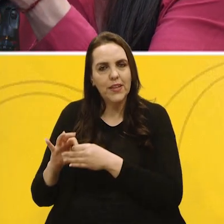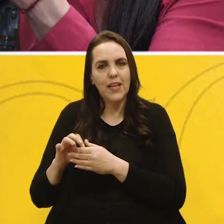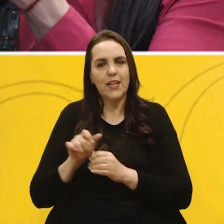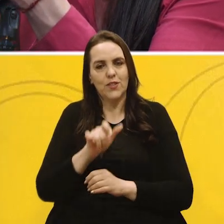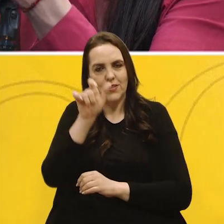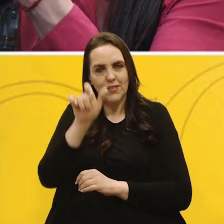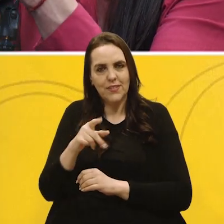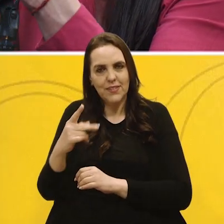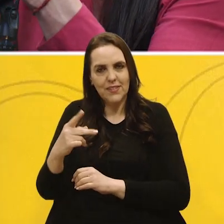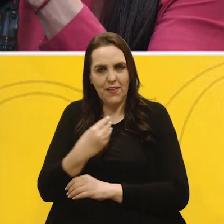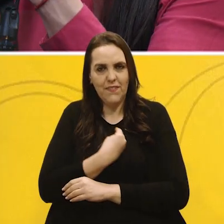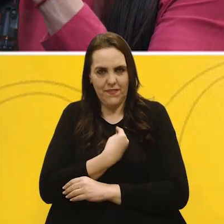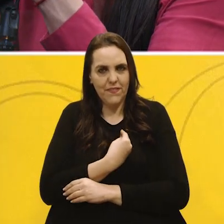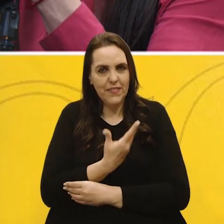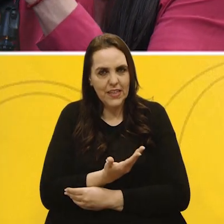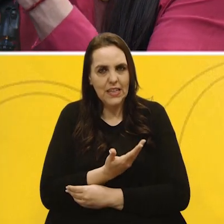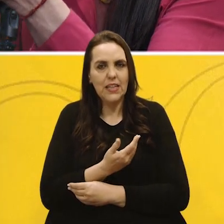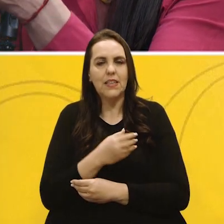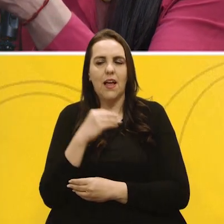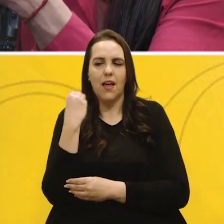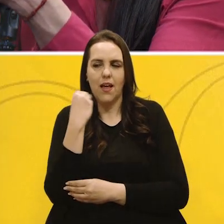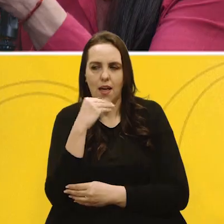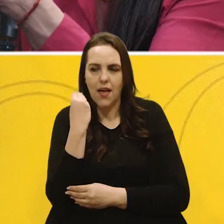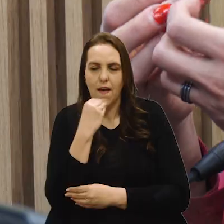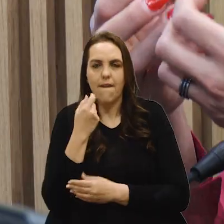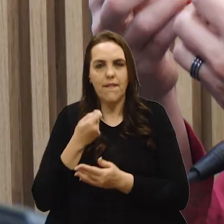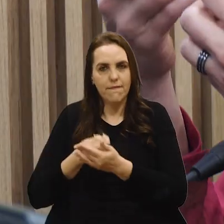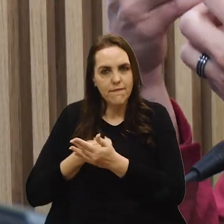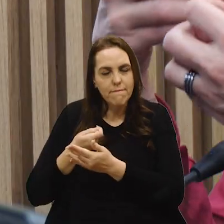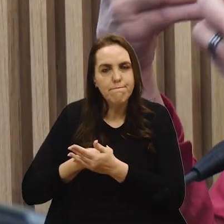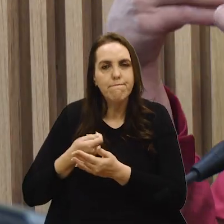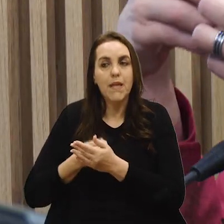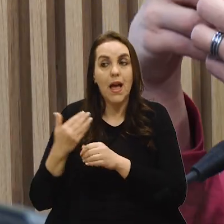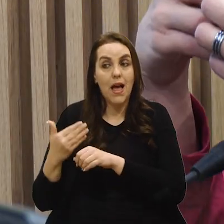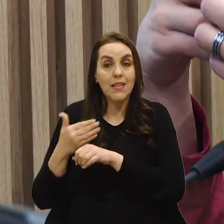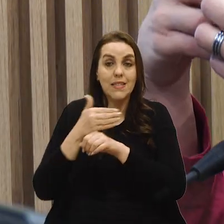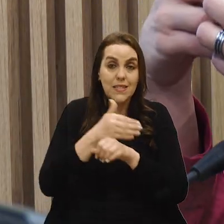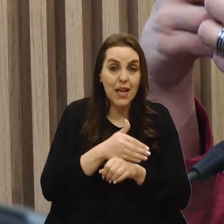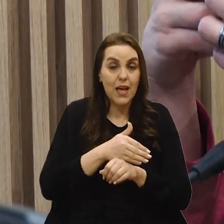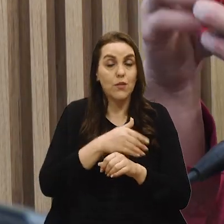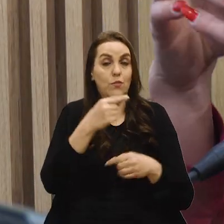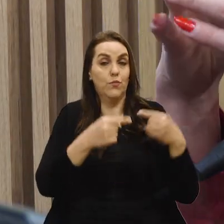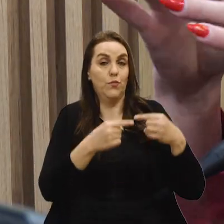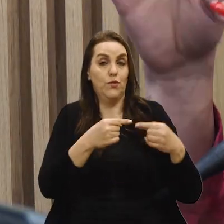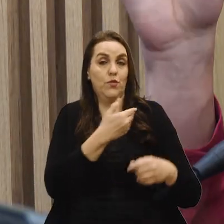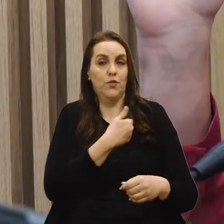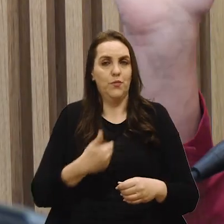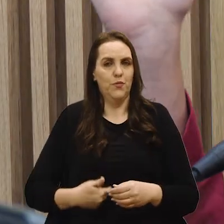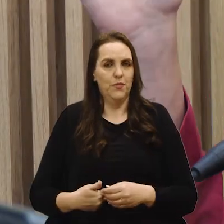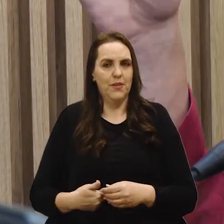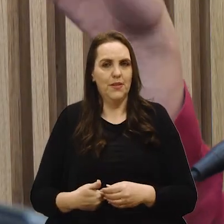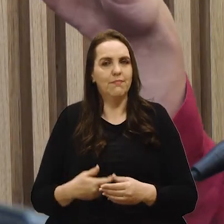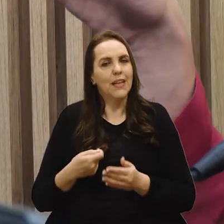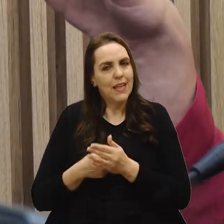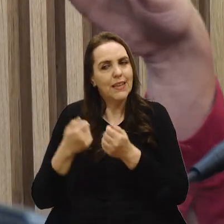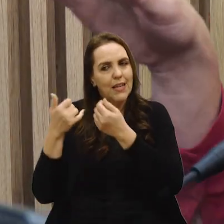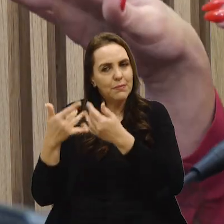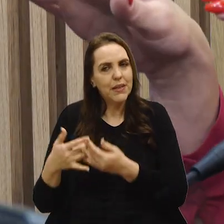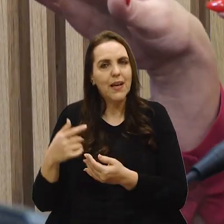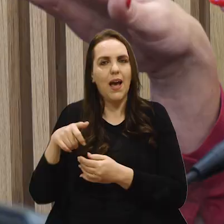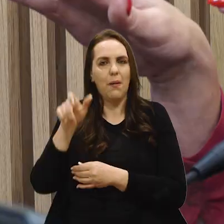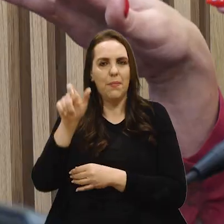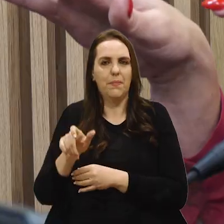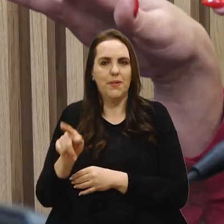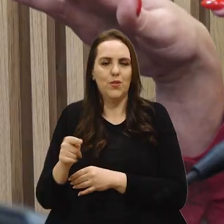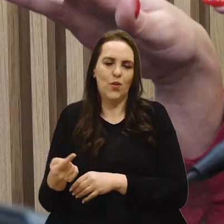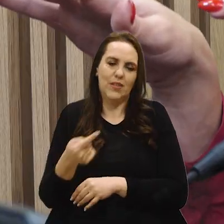daquele cidadão, tenta trabalhar o convencimento dele no acesso às políticas públicas. Então, é bem importante, a gente tem o